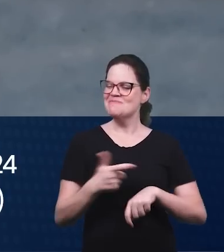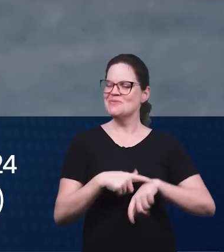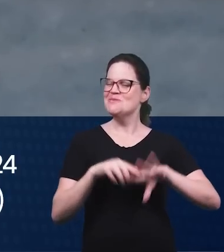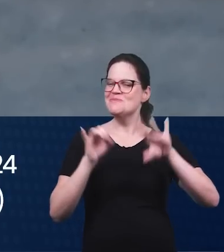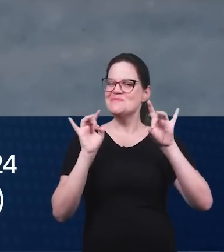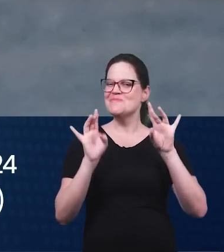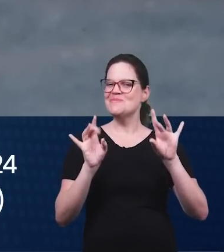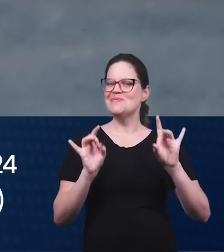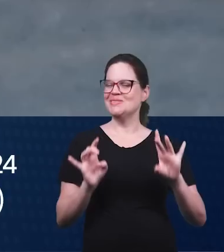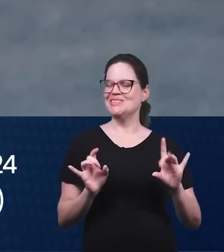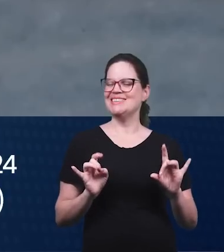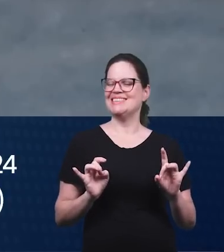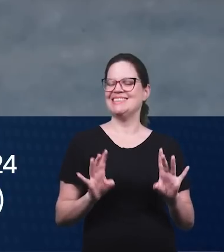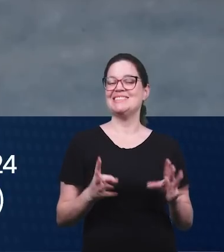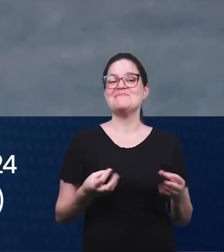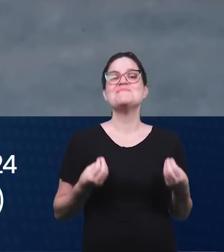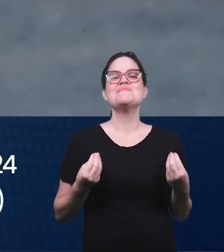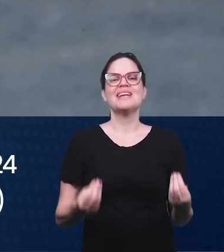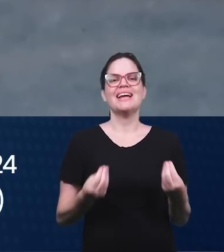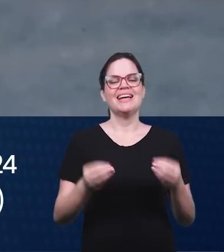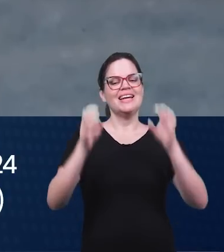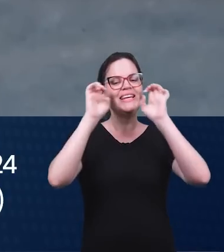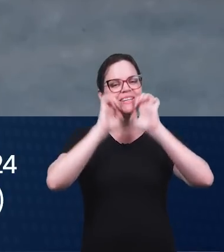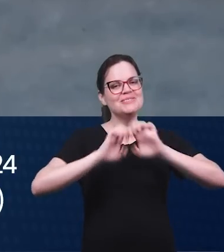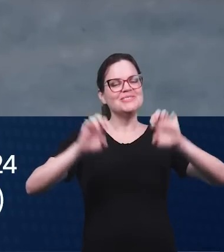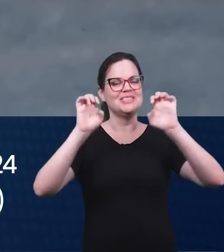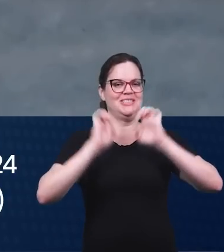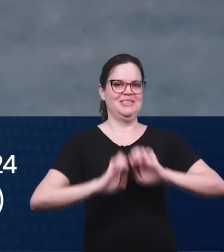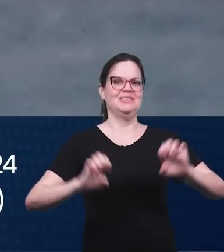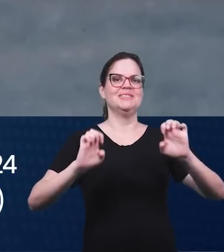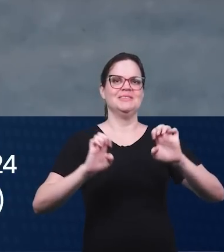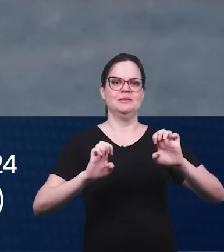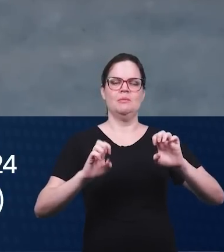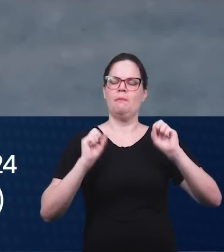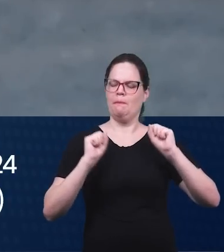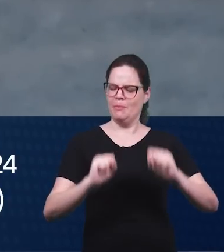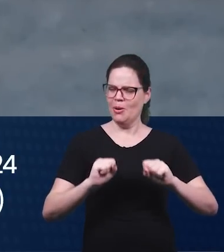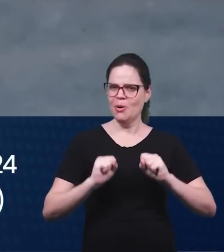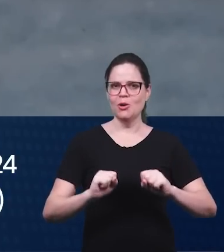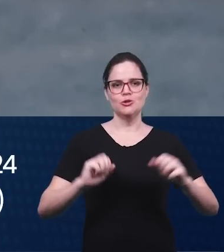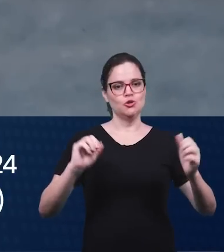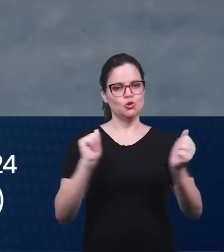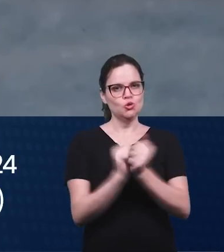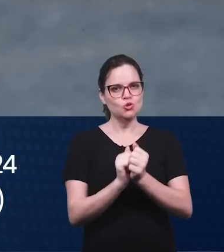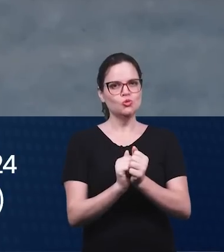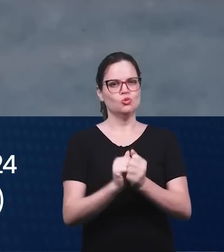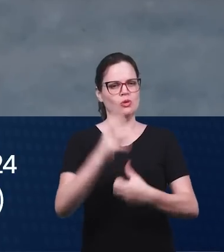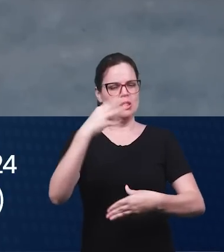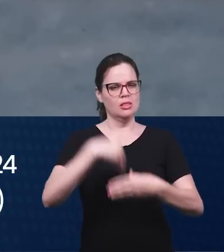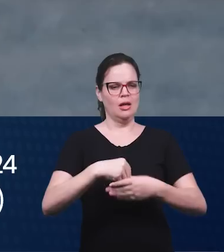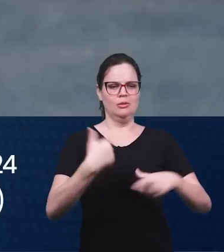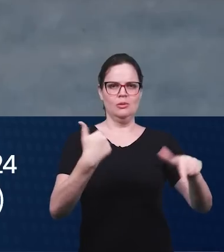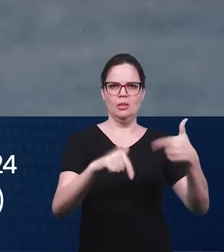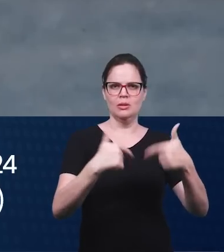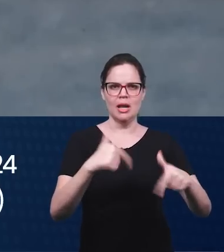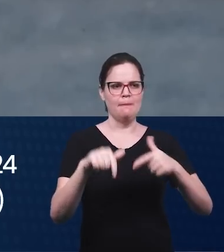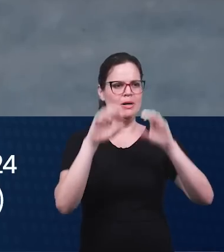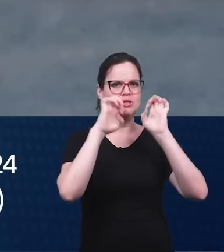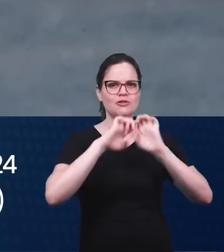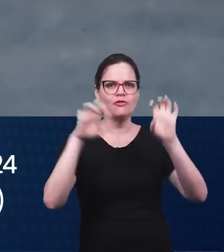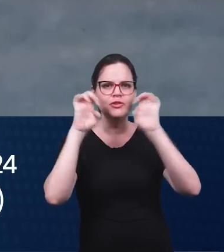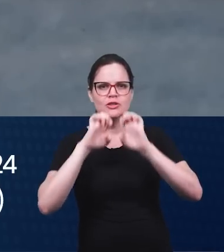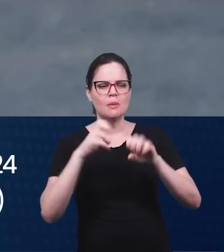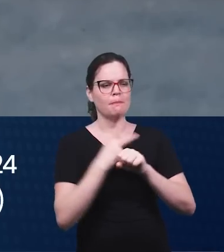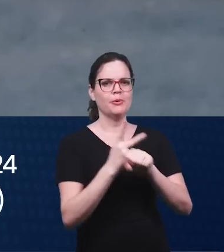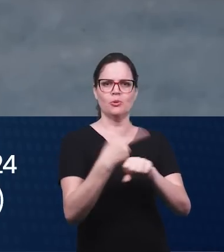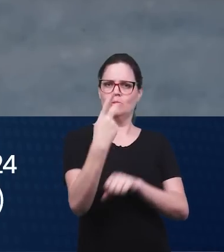esse é um momento todo especial para a evangelização. Então, se envolva, inclua-se no processo,